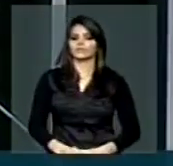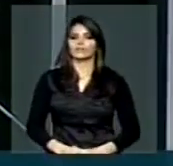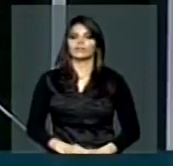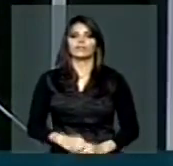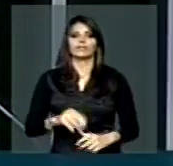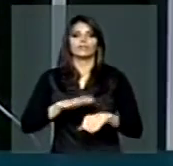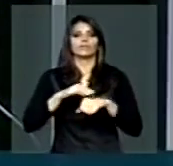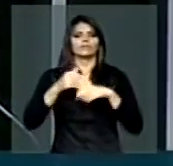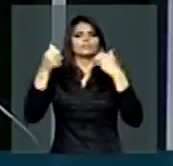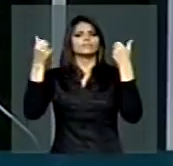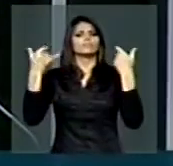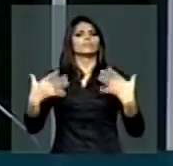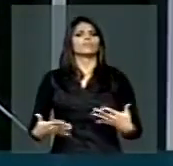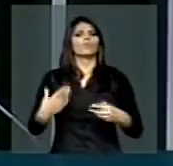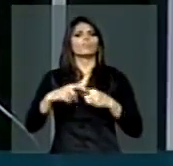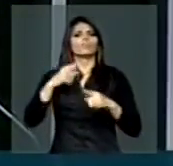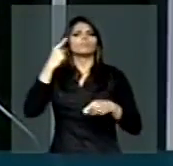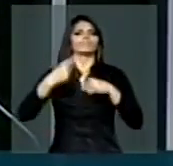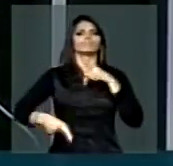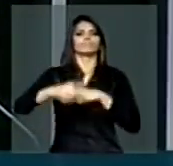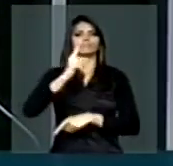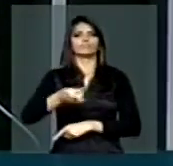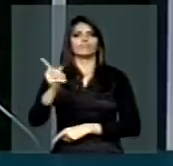sua justificativa, o governo,